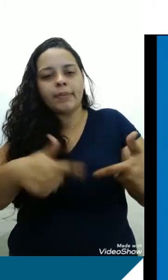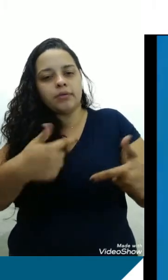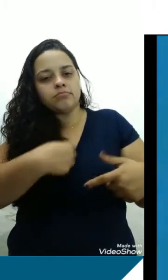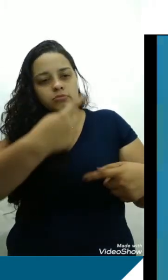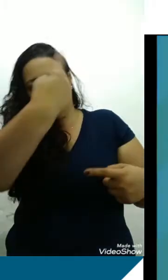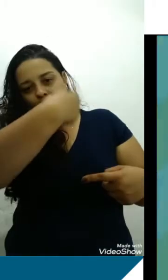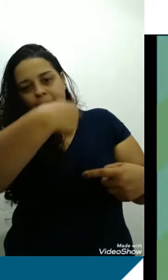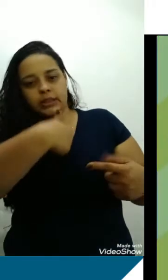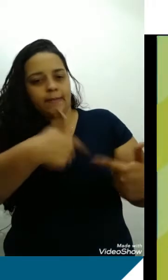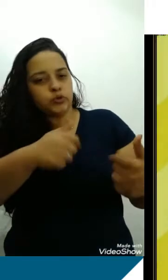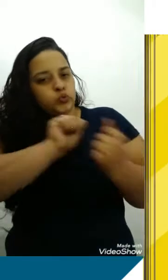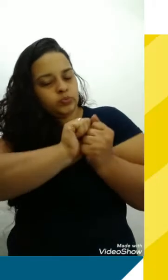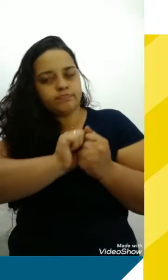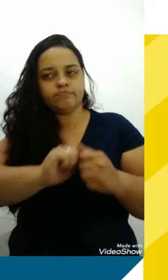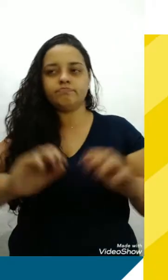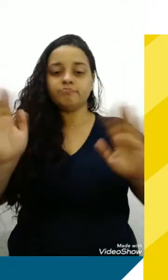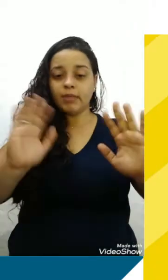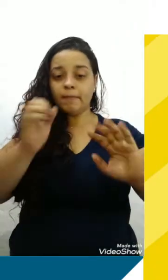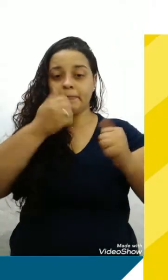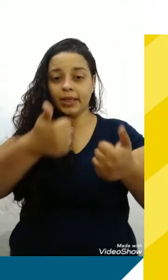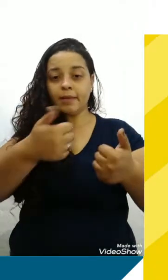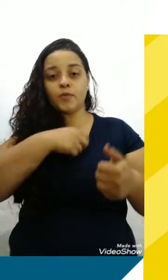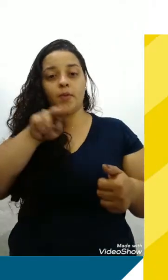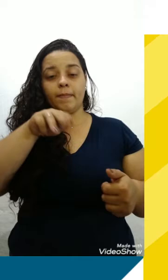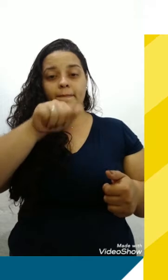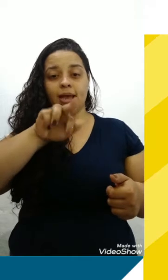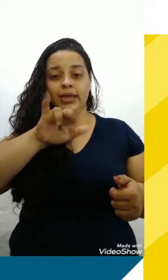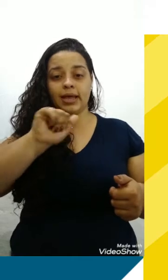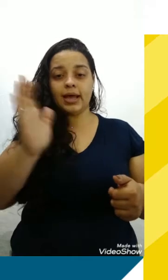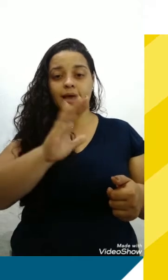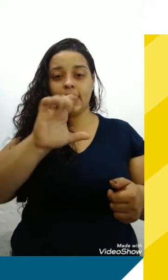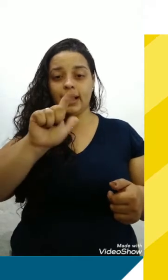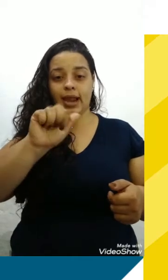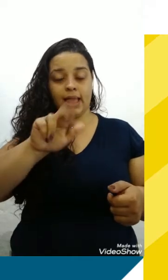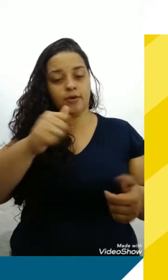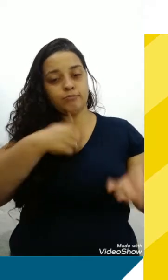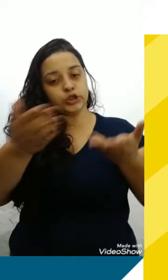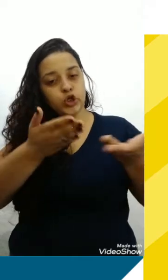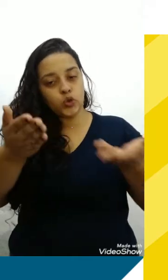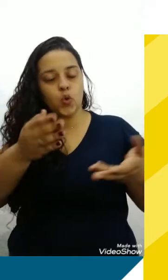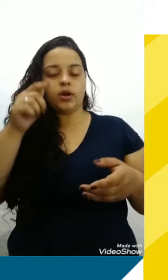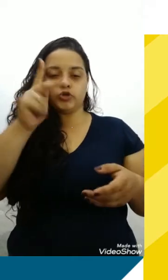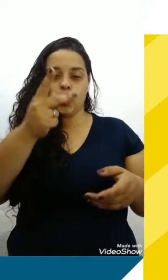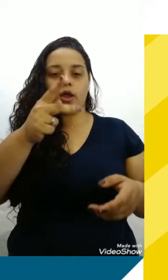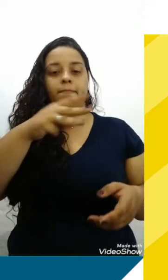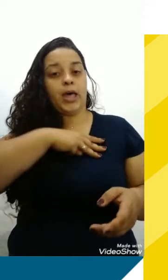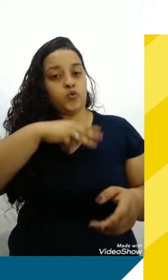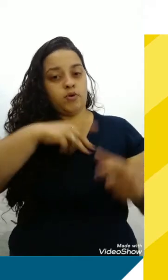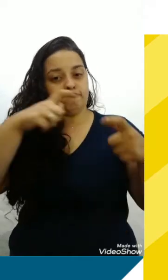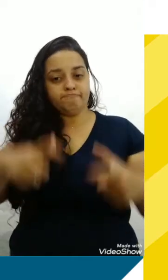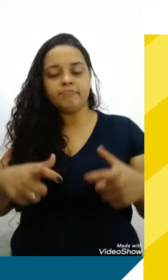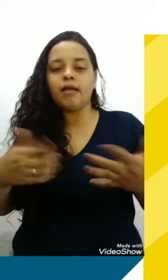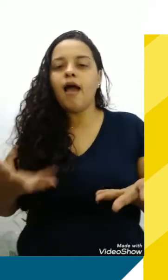senhores. Ei pessoal, tudo bem? Eu sou Maria Clara, sou mediadora de História do Polo de Madureira e estava aqui escutando o